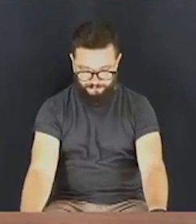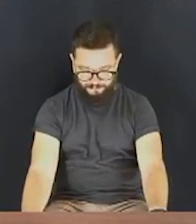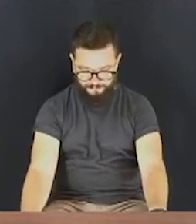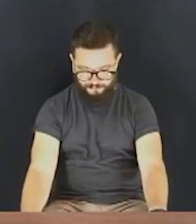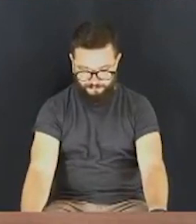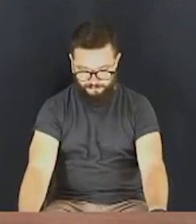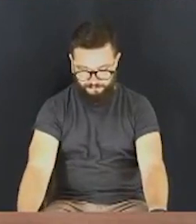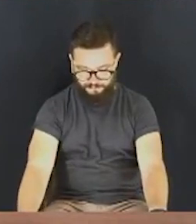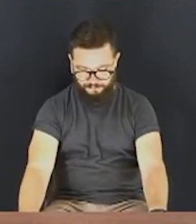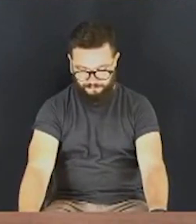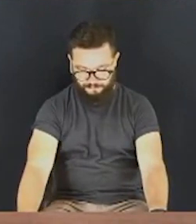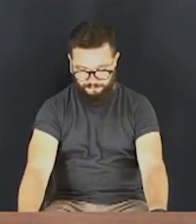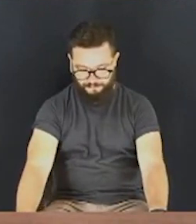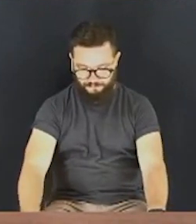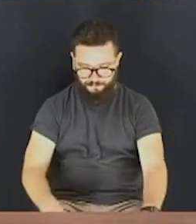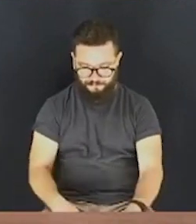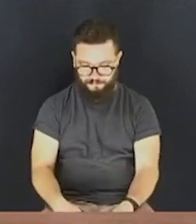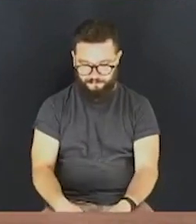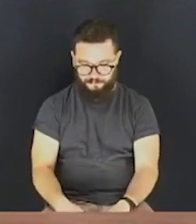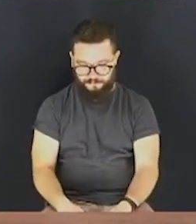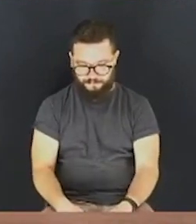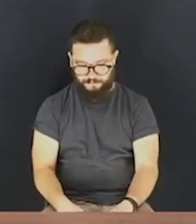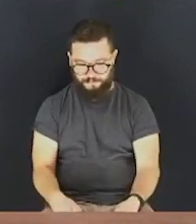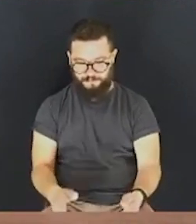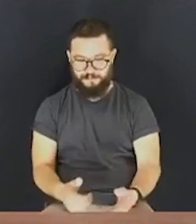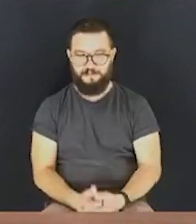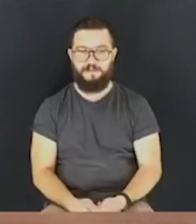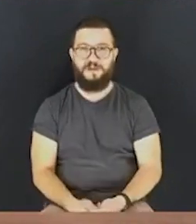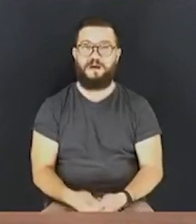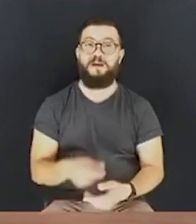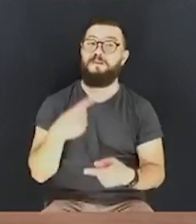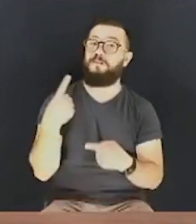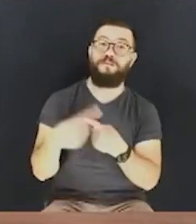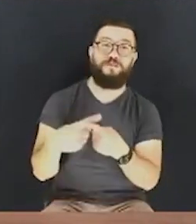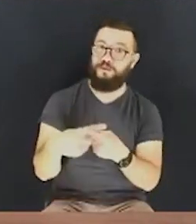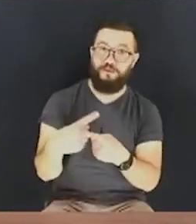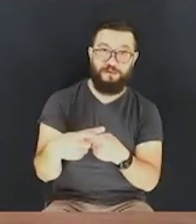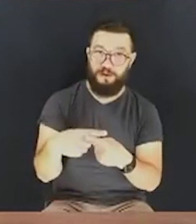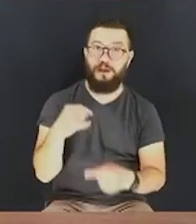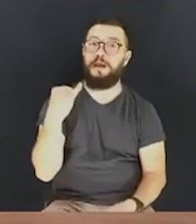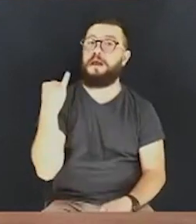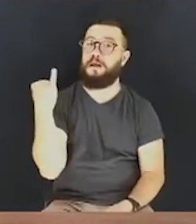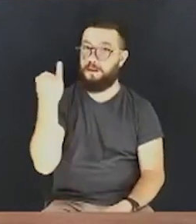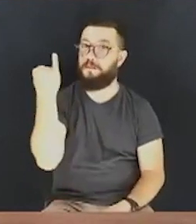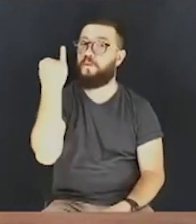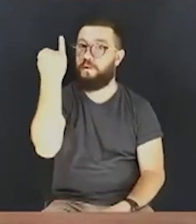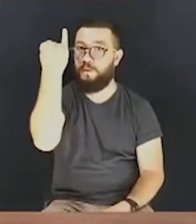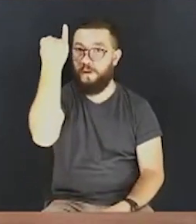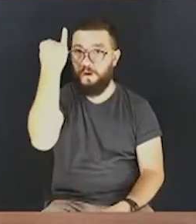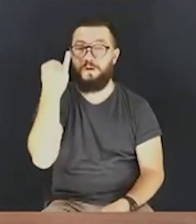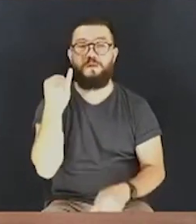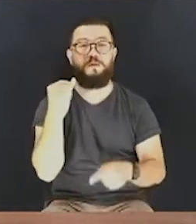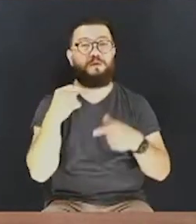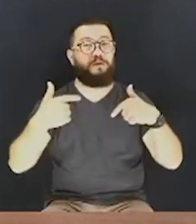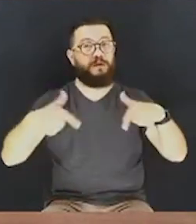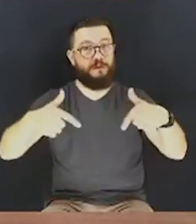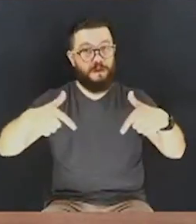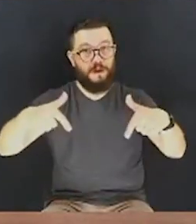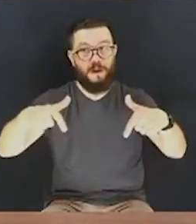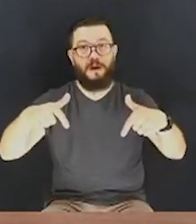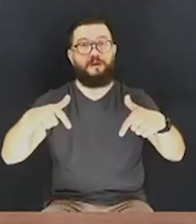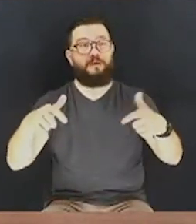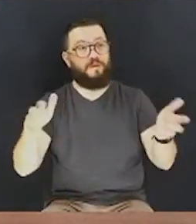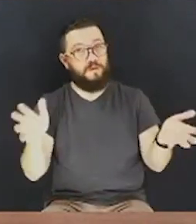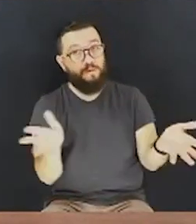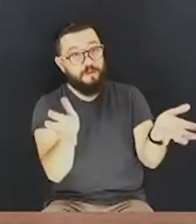interfere diretamente na vida das famílias, isso também afeta diretamente no desenvolvimento da criança. É um dos